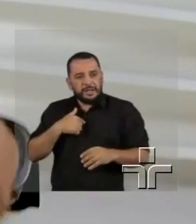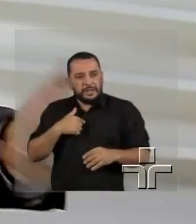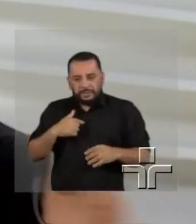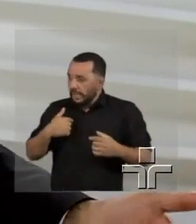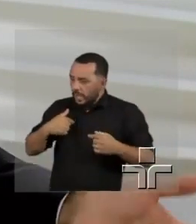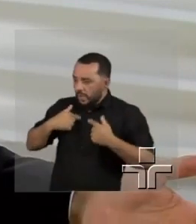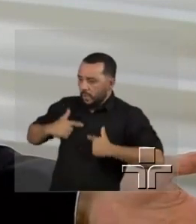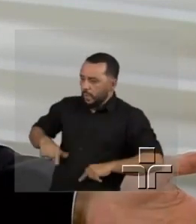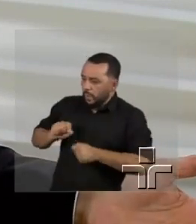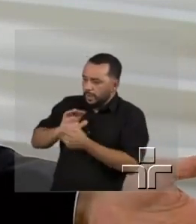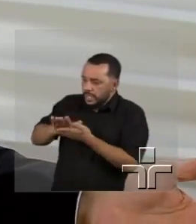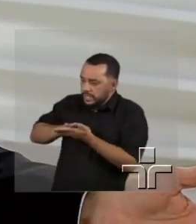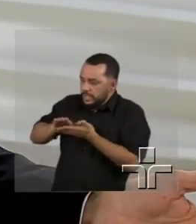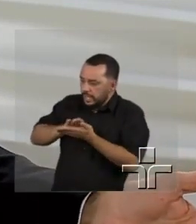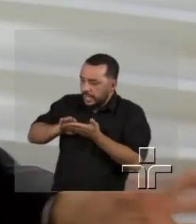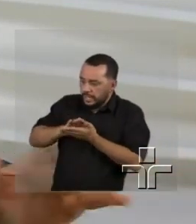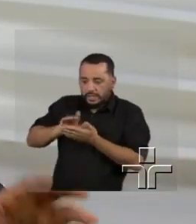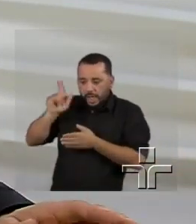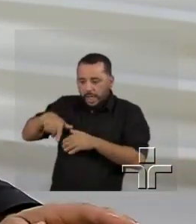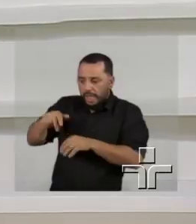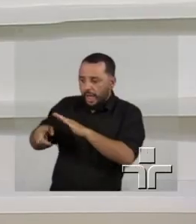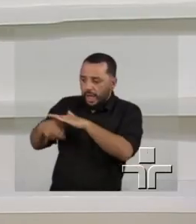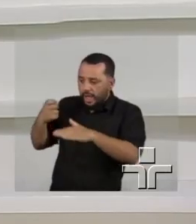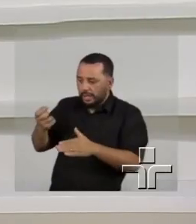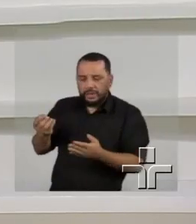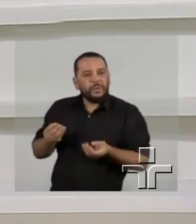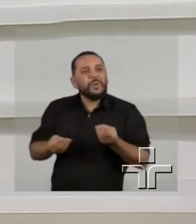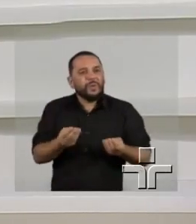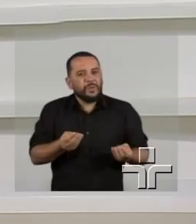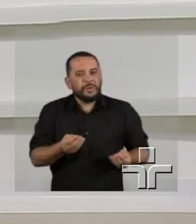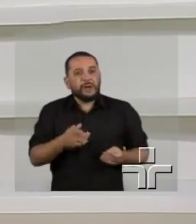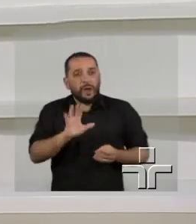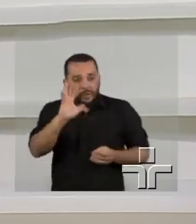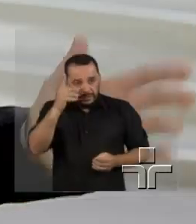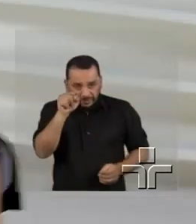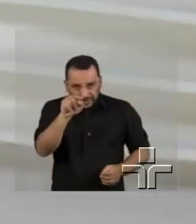da parte técnica. Eu acho que tem boa expectativa, mas o que não pode